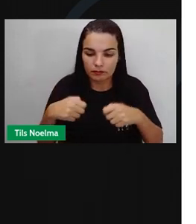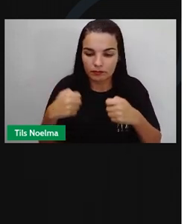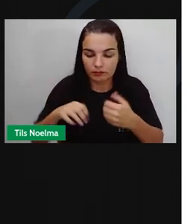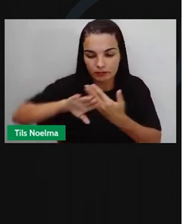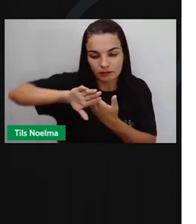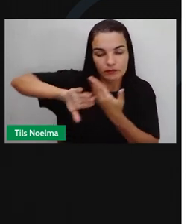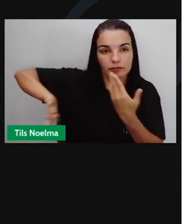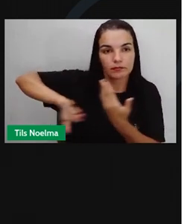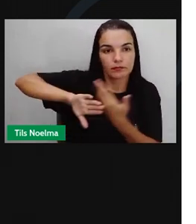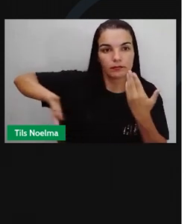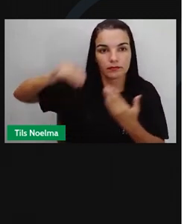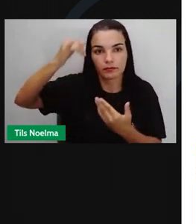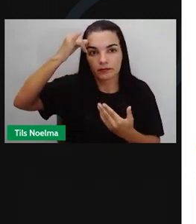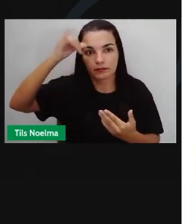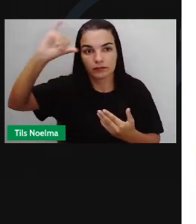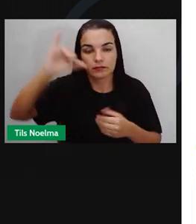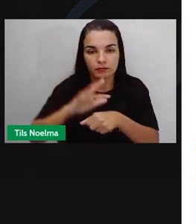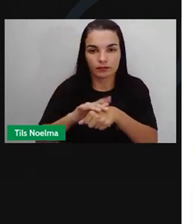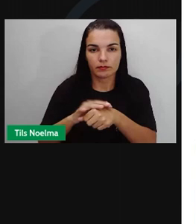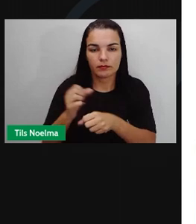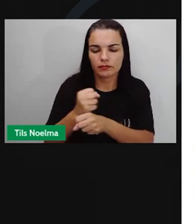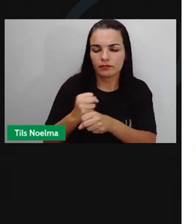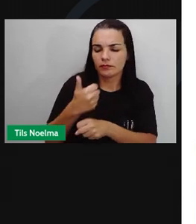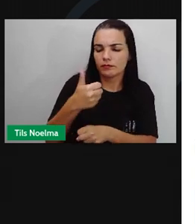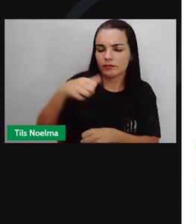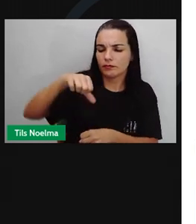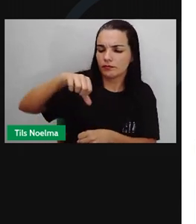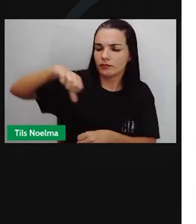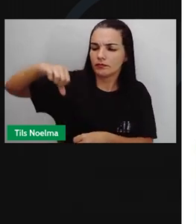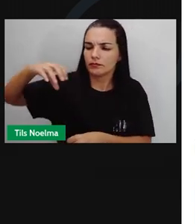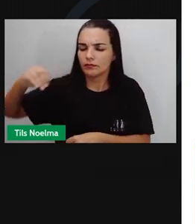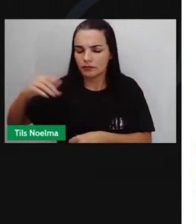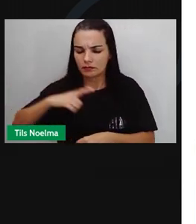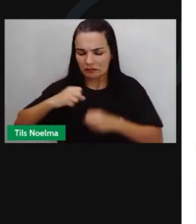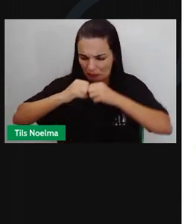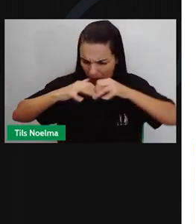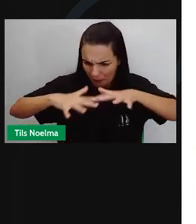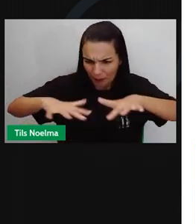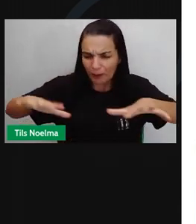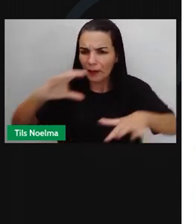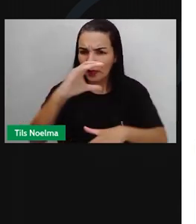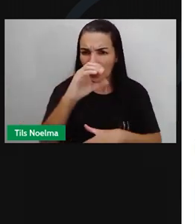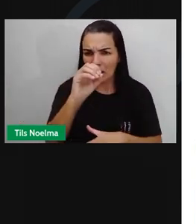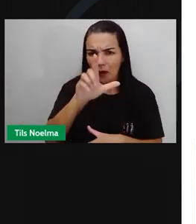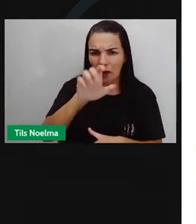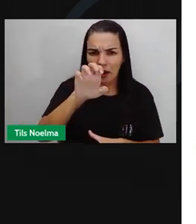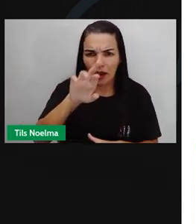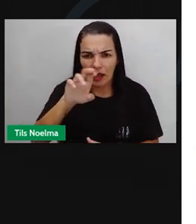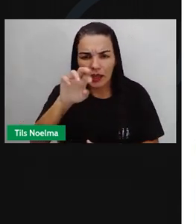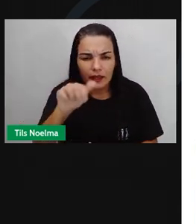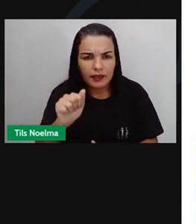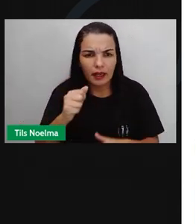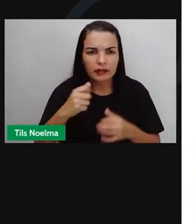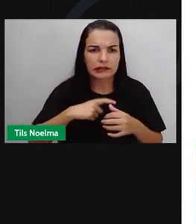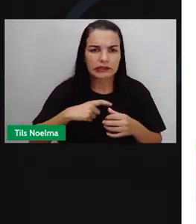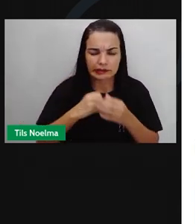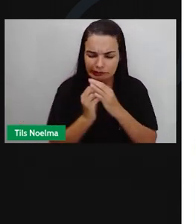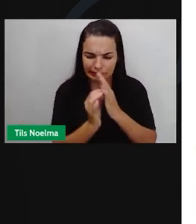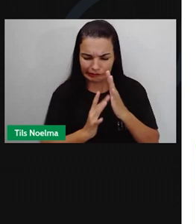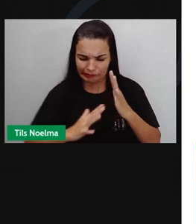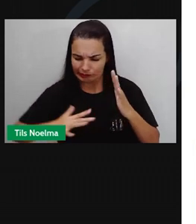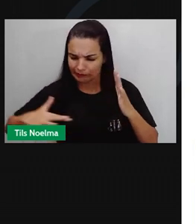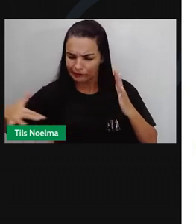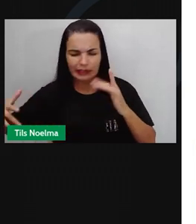ao contato direto da década de 1990 uma epidemia de Cólera na América do Sul se espalhou por locais onde as bactérias podem